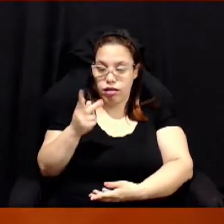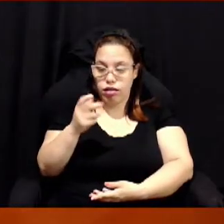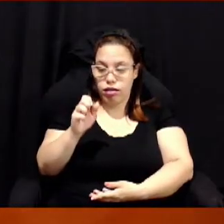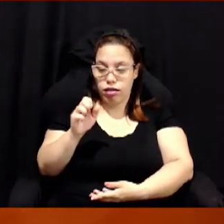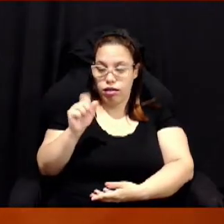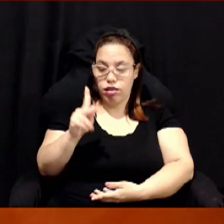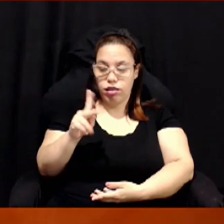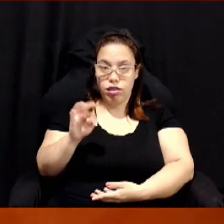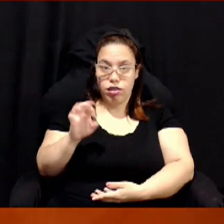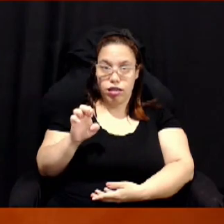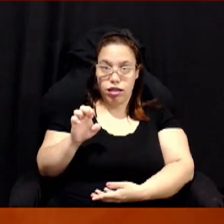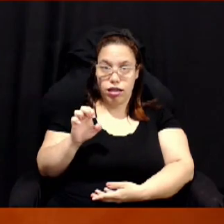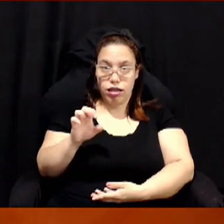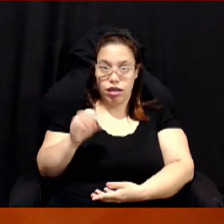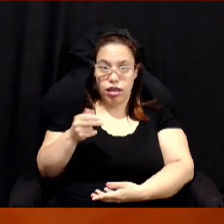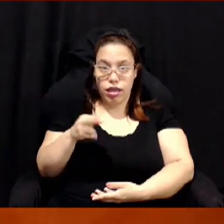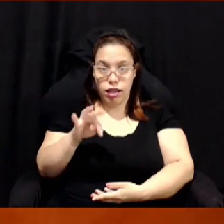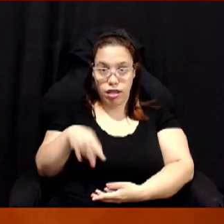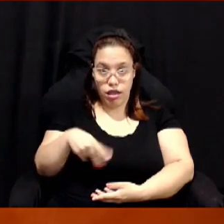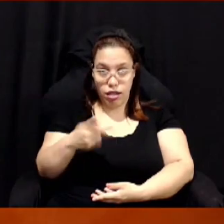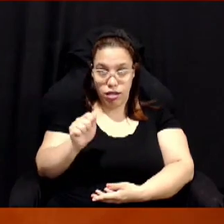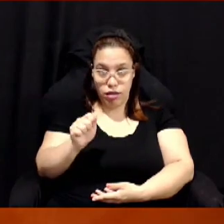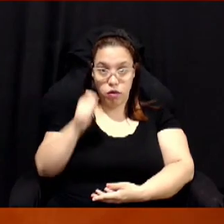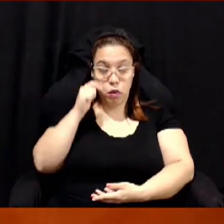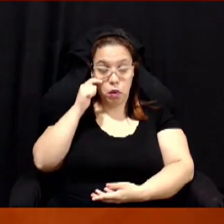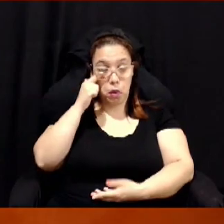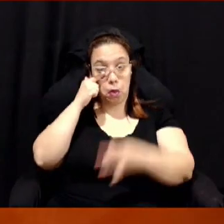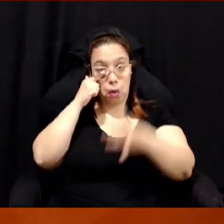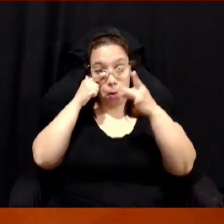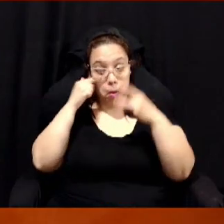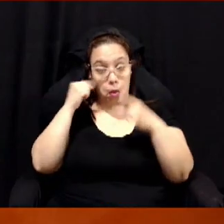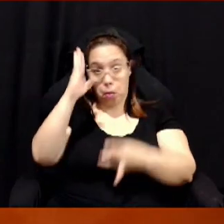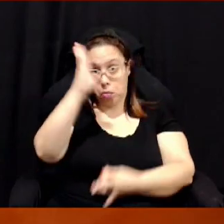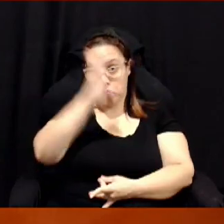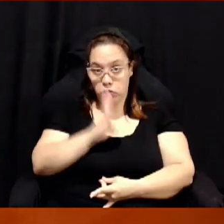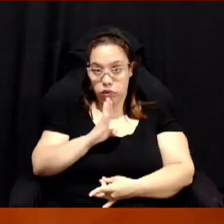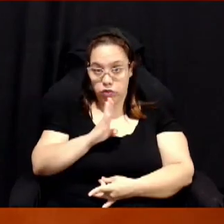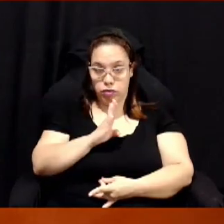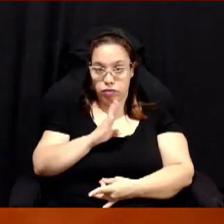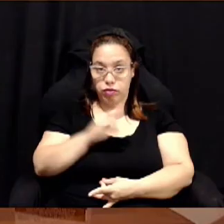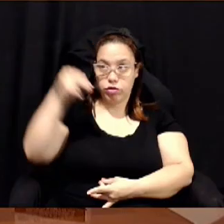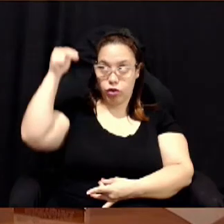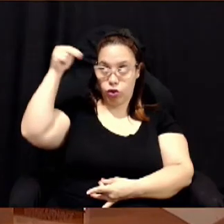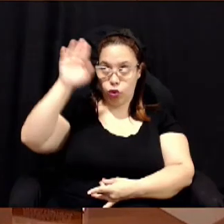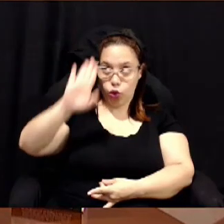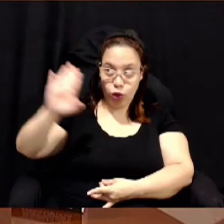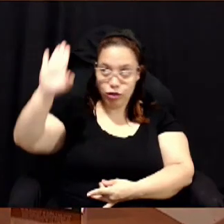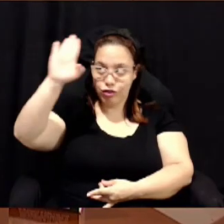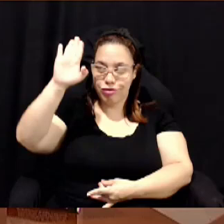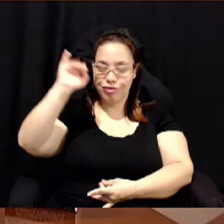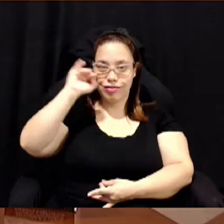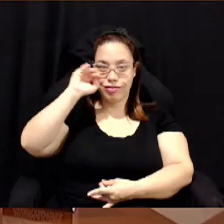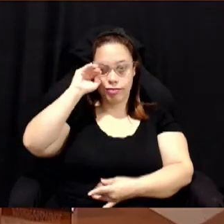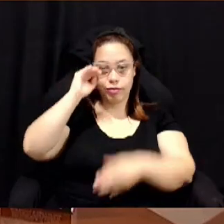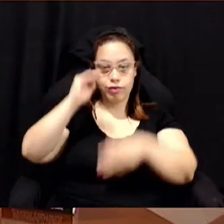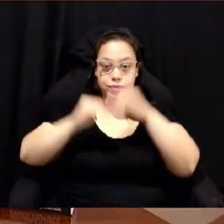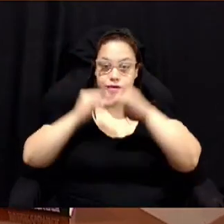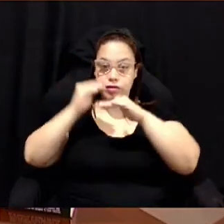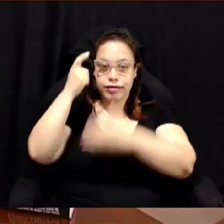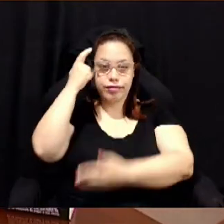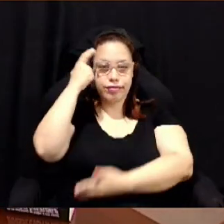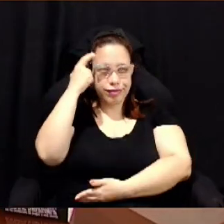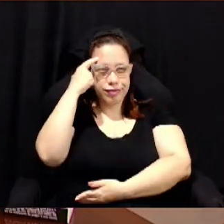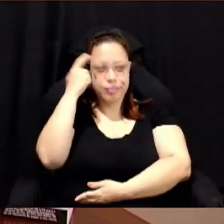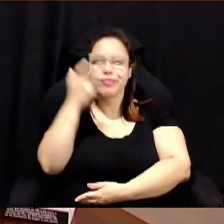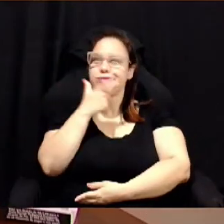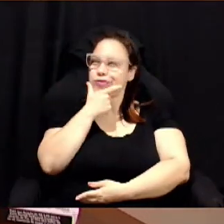que é uma castanha especialmente do Brasil, da região norte. Então a gente desenvolveu pensando nisso